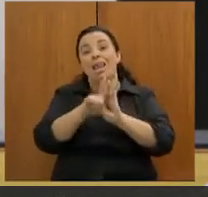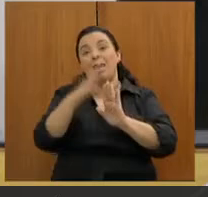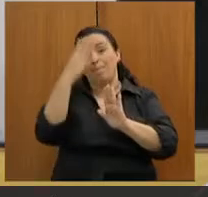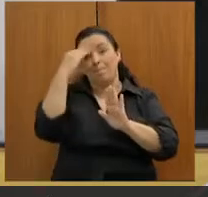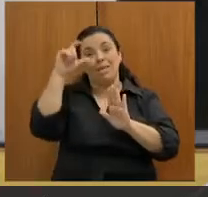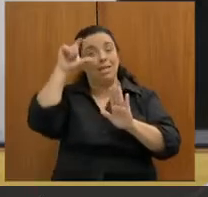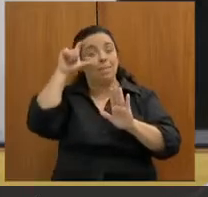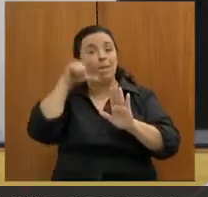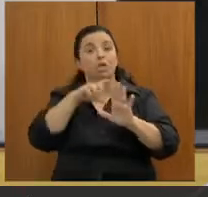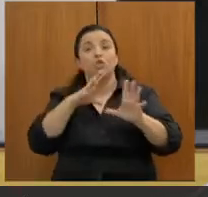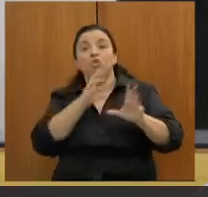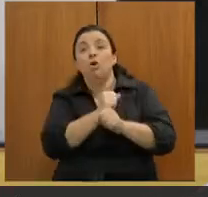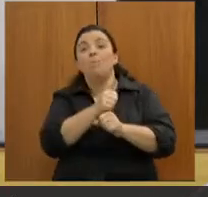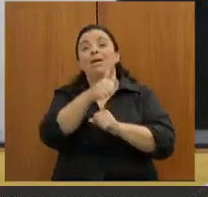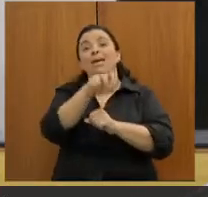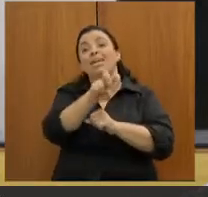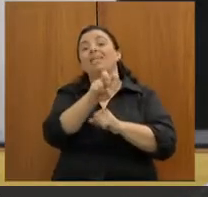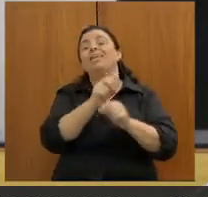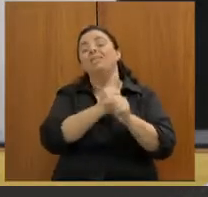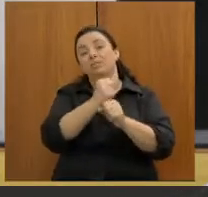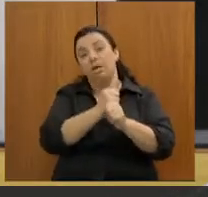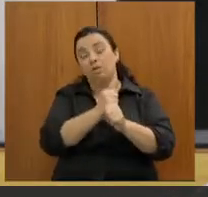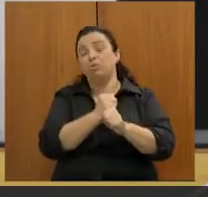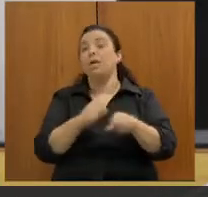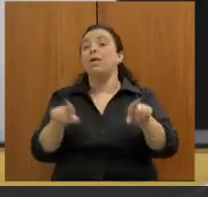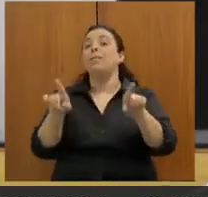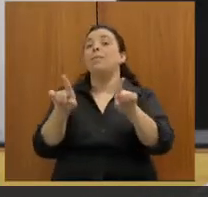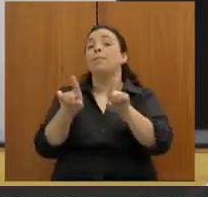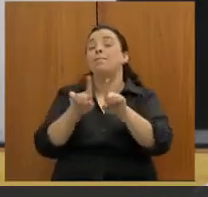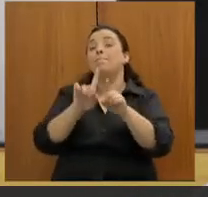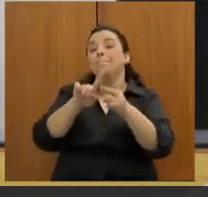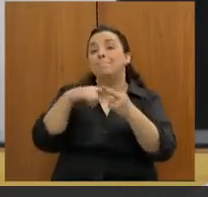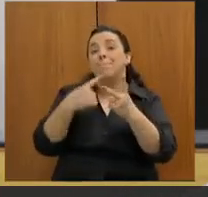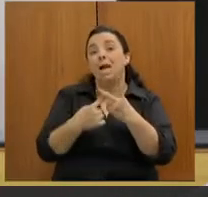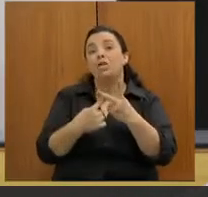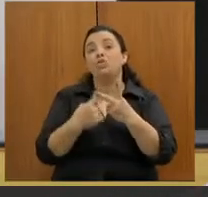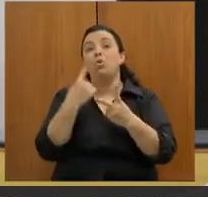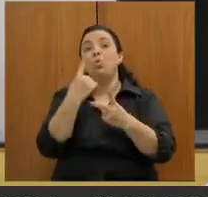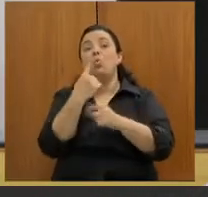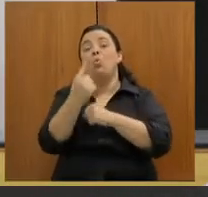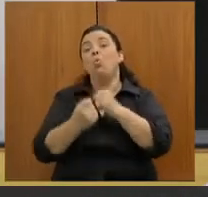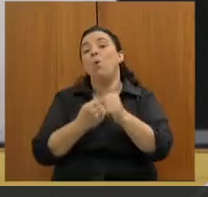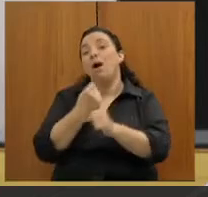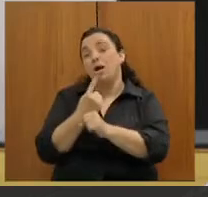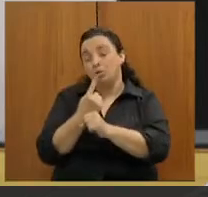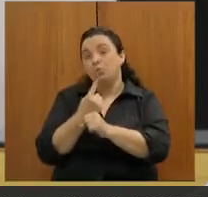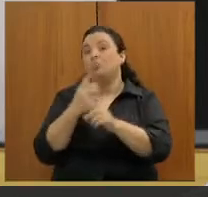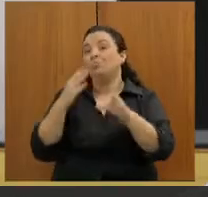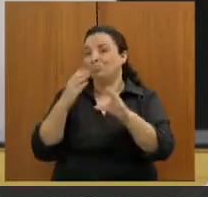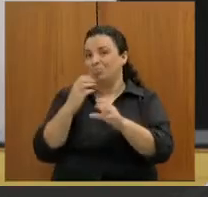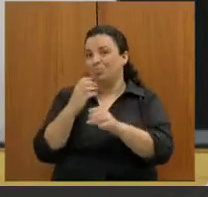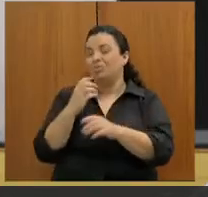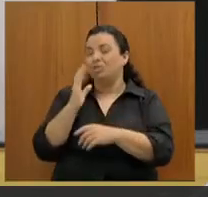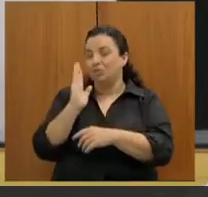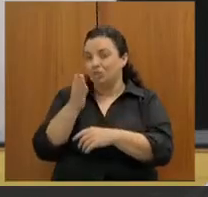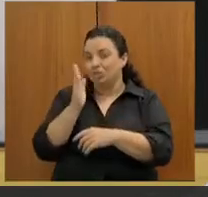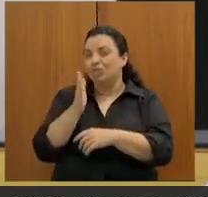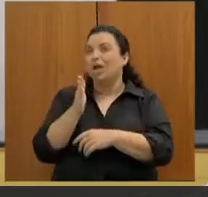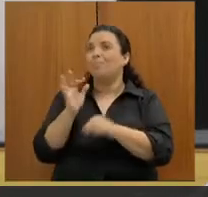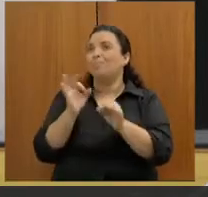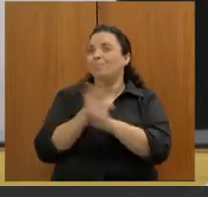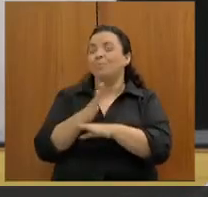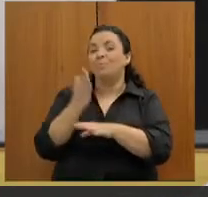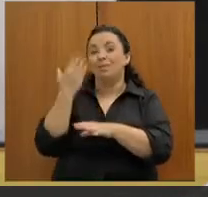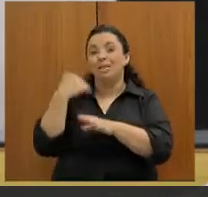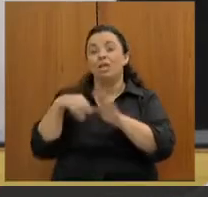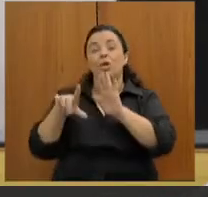ano da sanção de um projeto de lei que foi apresentado por mim aqui na casa que gerou